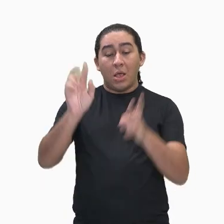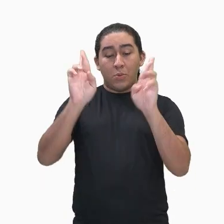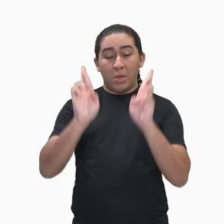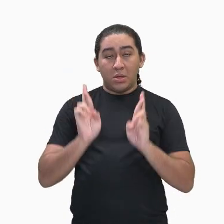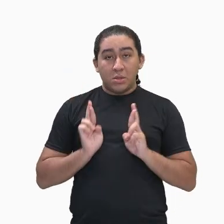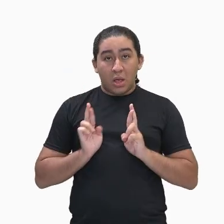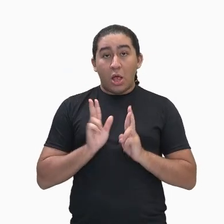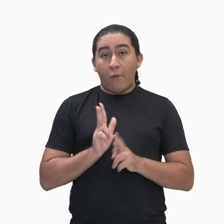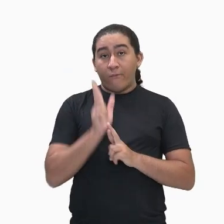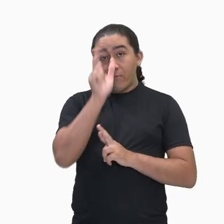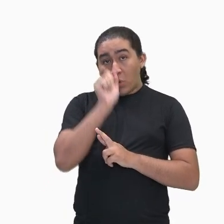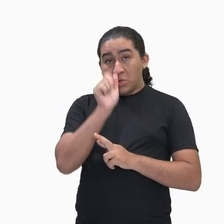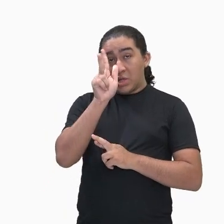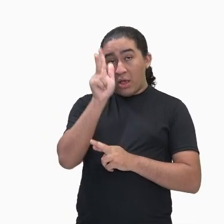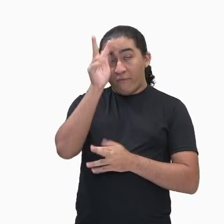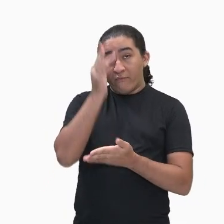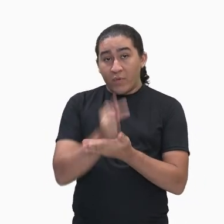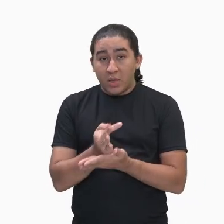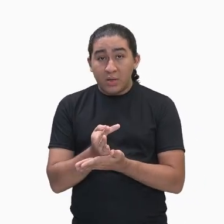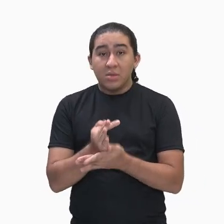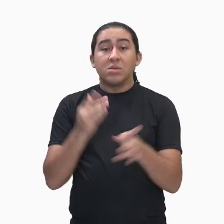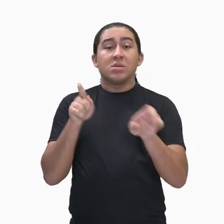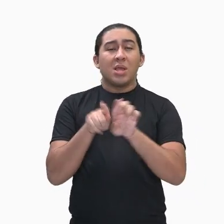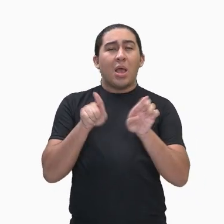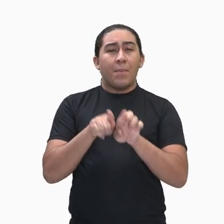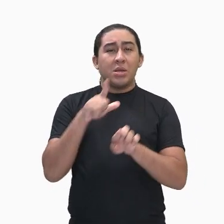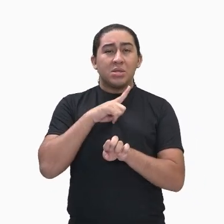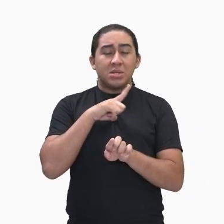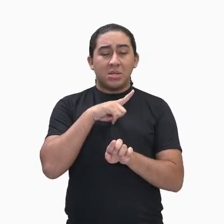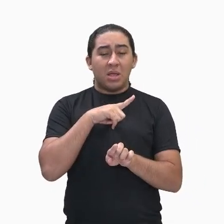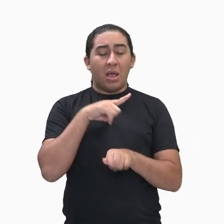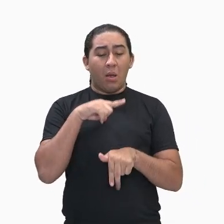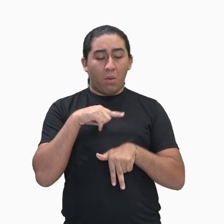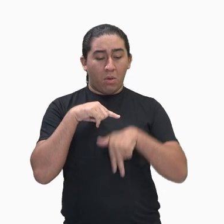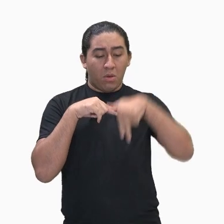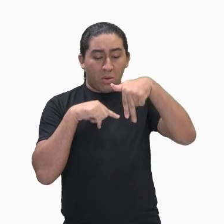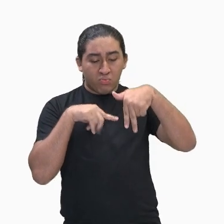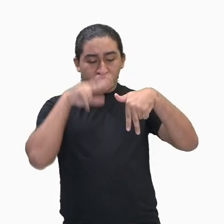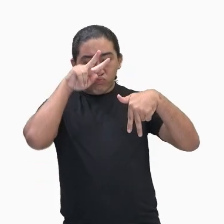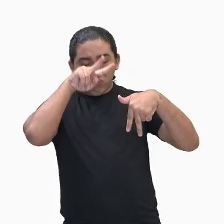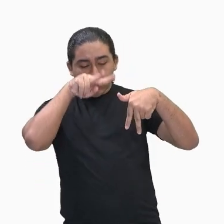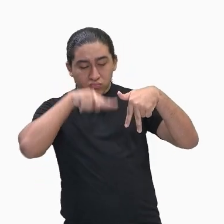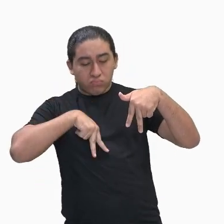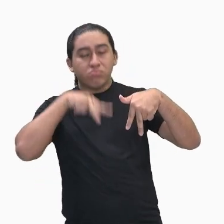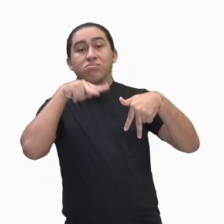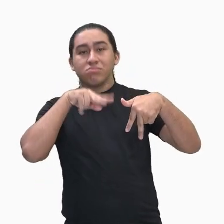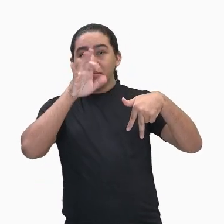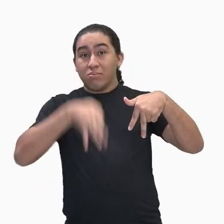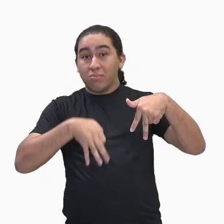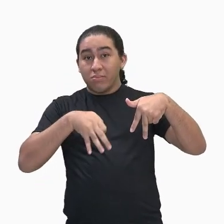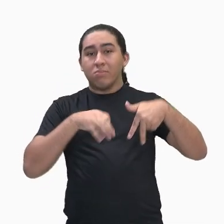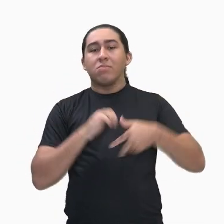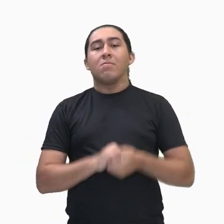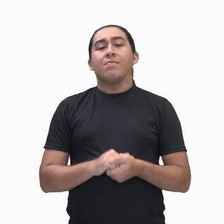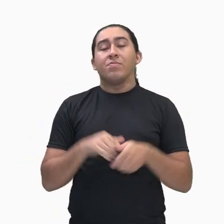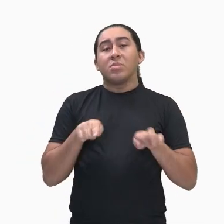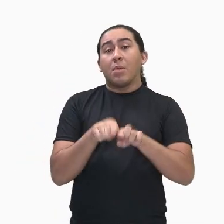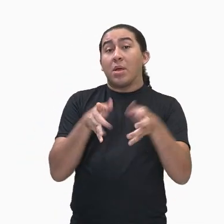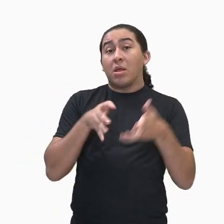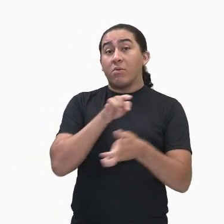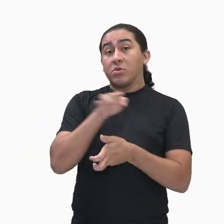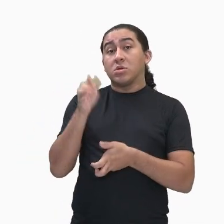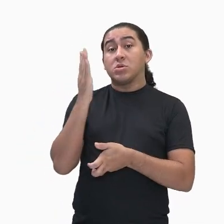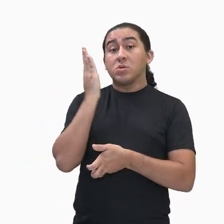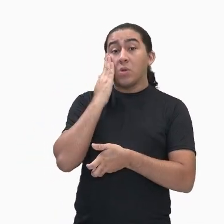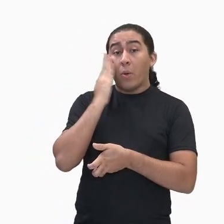sua força e fé e se olhar bem fundo até o dedão do pé. Eu apenas queria que você